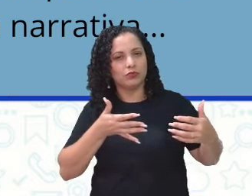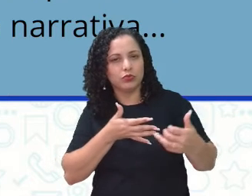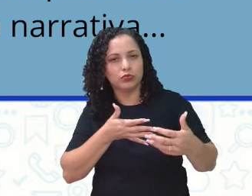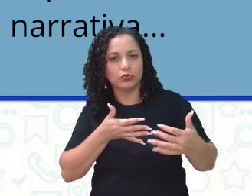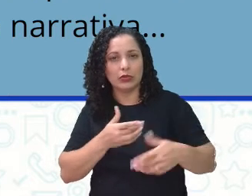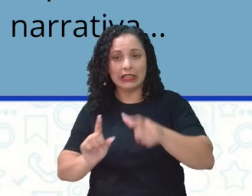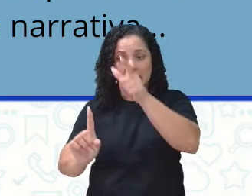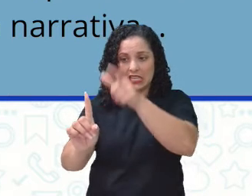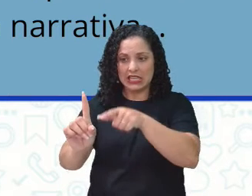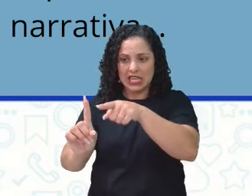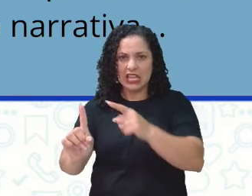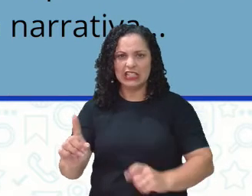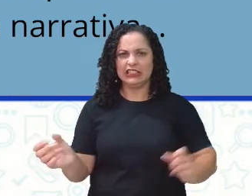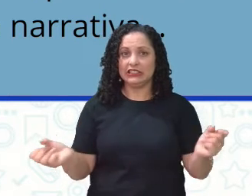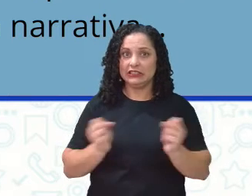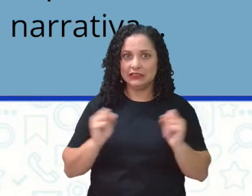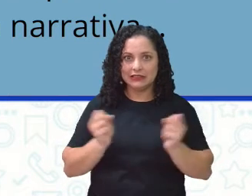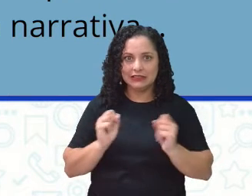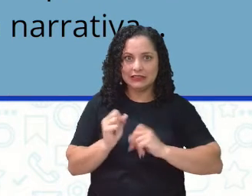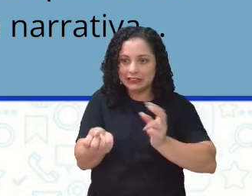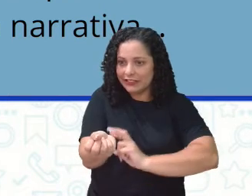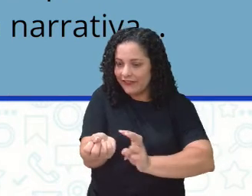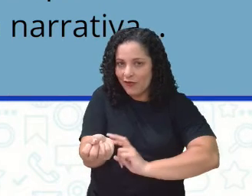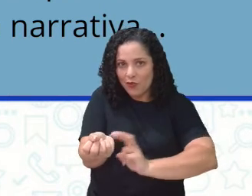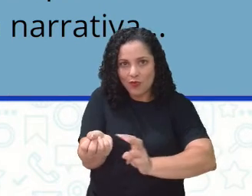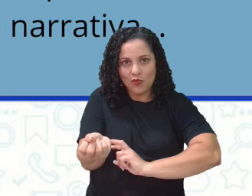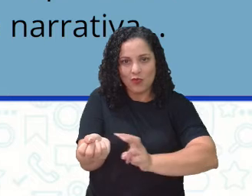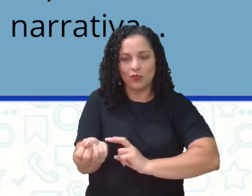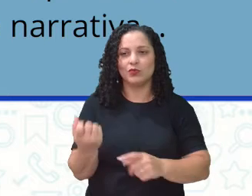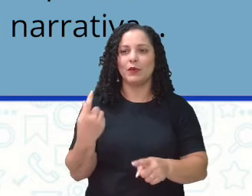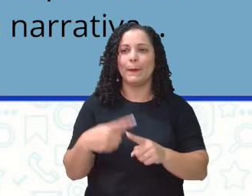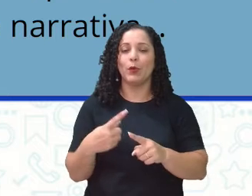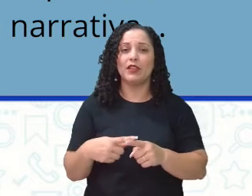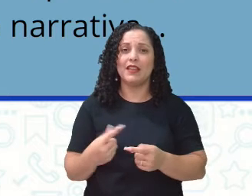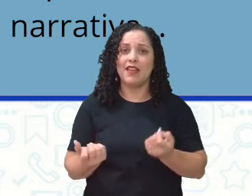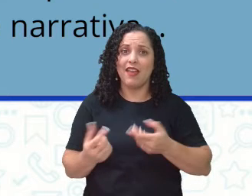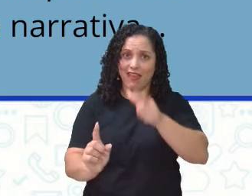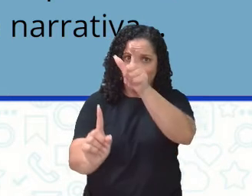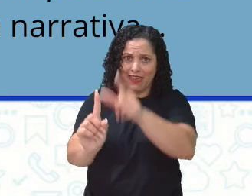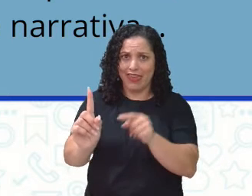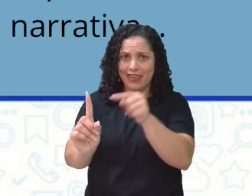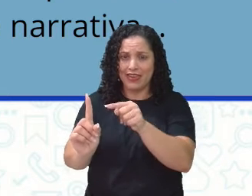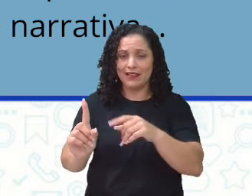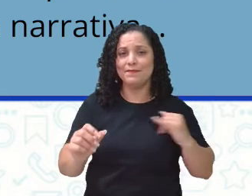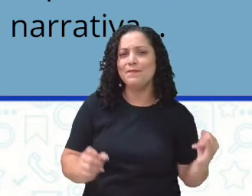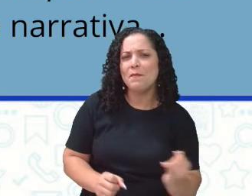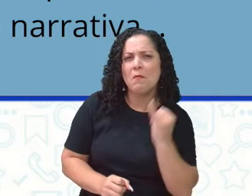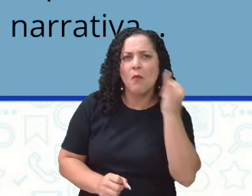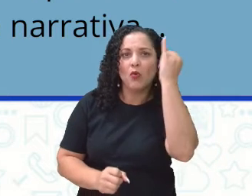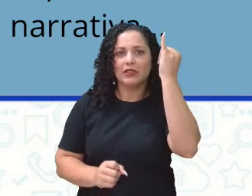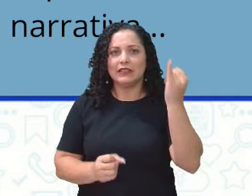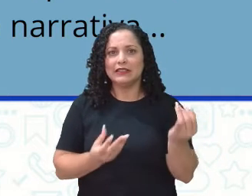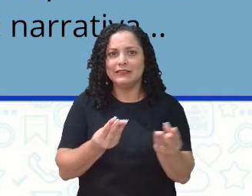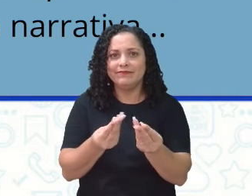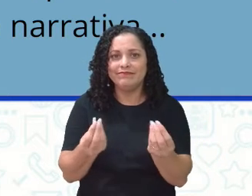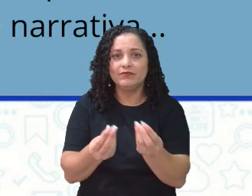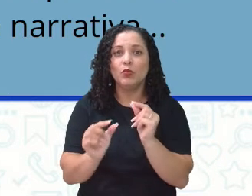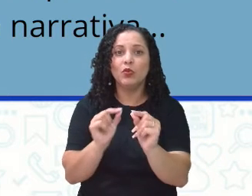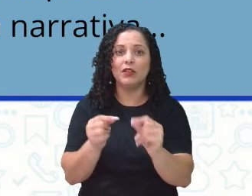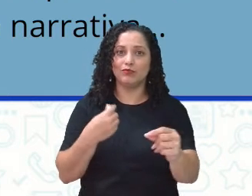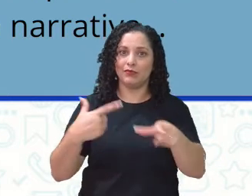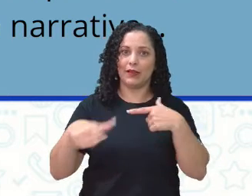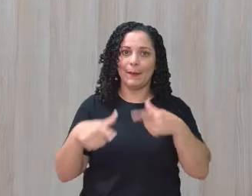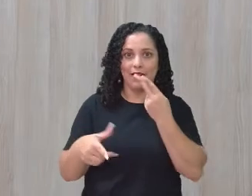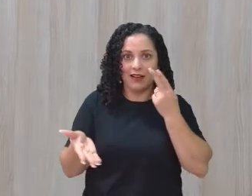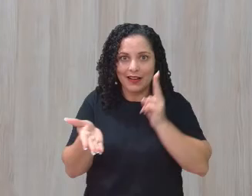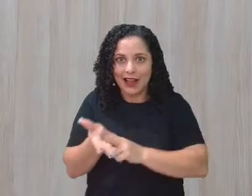personagem entristece ao longo da narrativa, porque essa era a única coisa que importava para ela dentro da história. Então, a